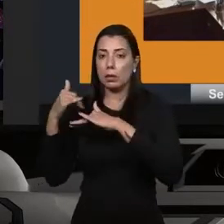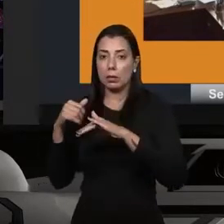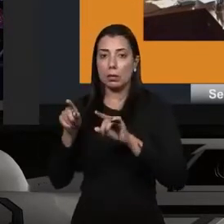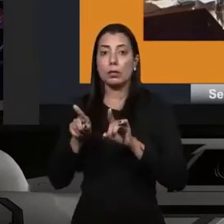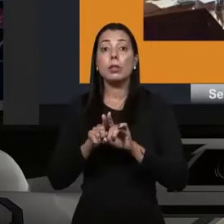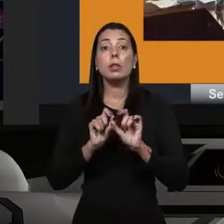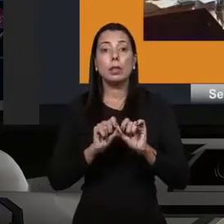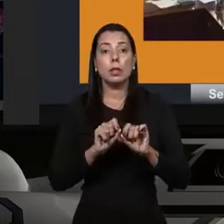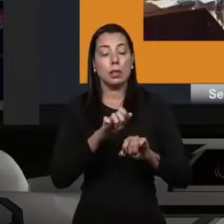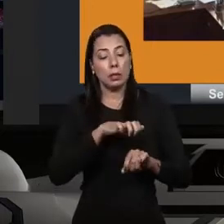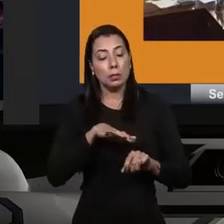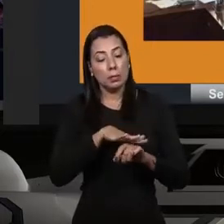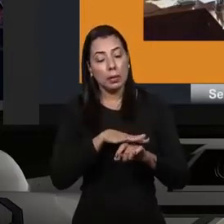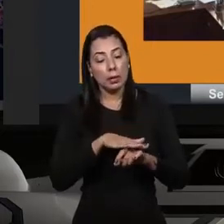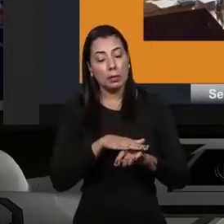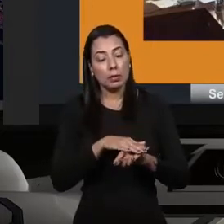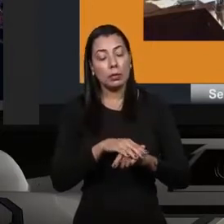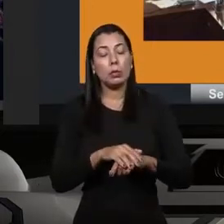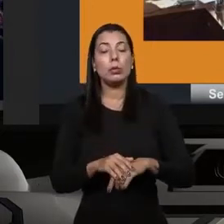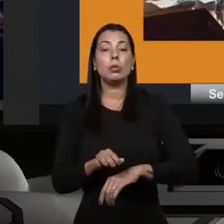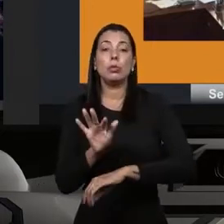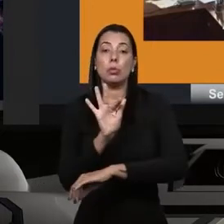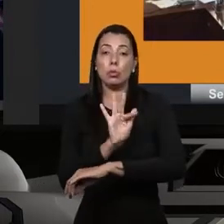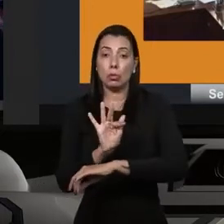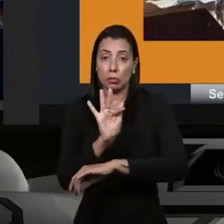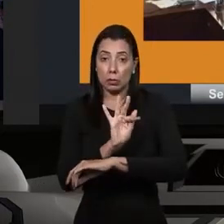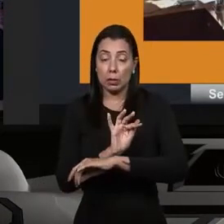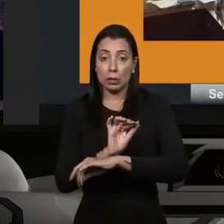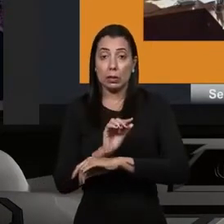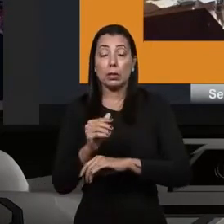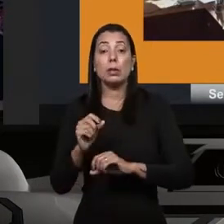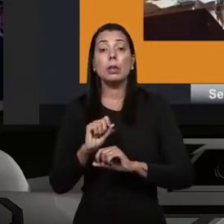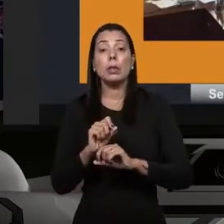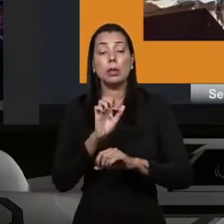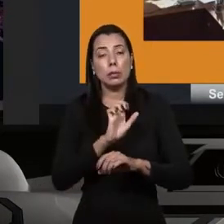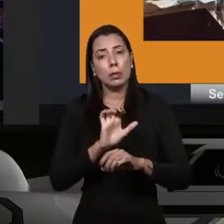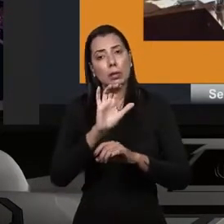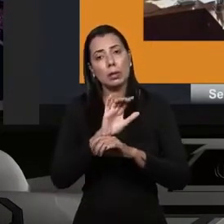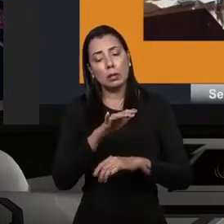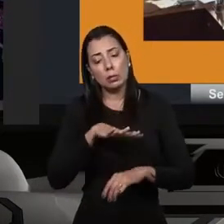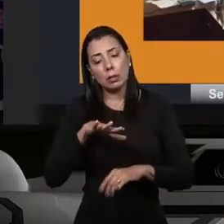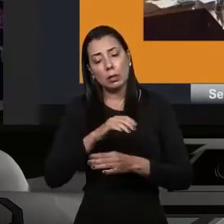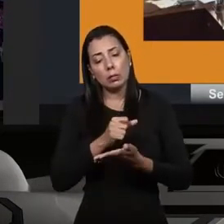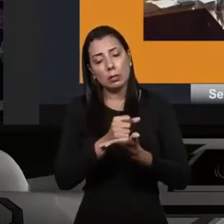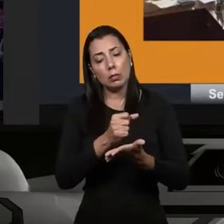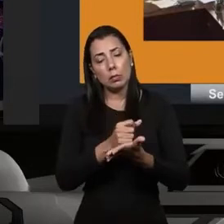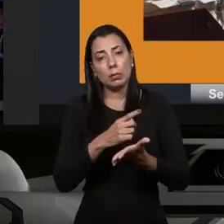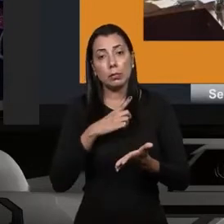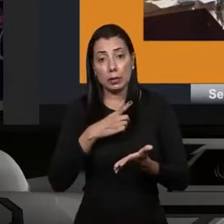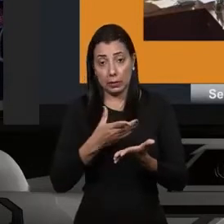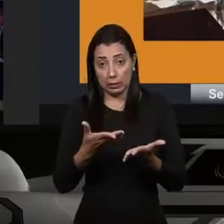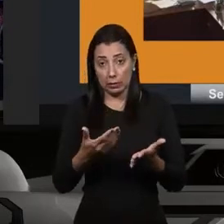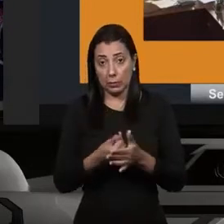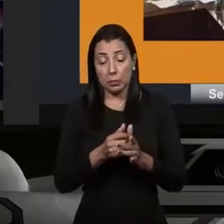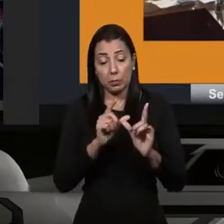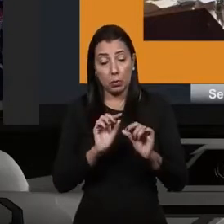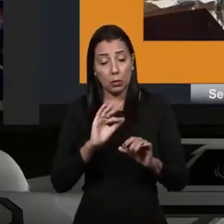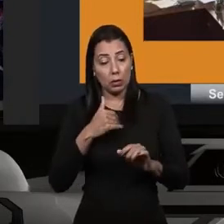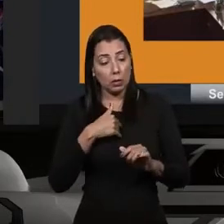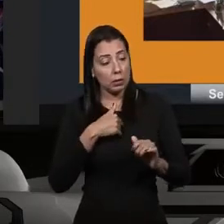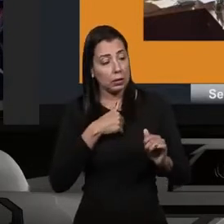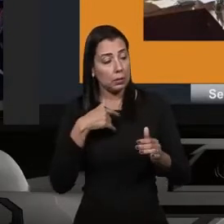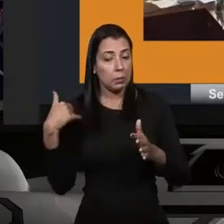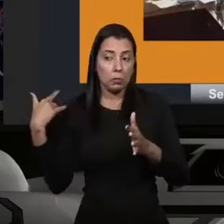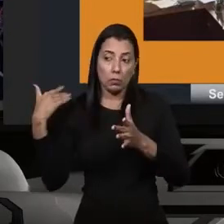transgressões de espaços muito formais, para levá-los a um status de espaços colaborativos. Então, aqui um pouquinho da nossa trajetória